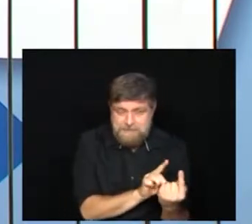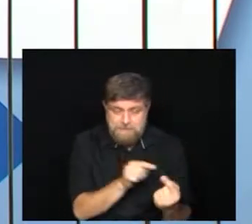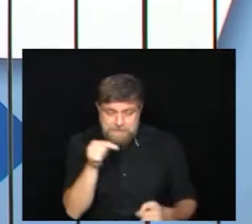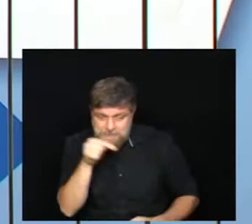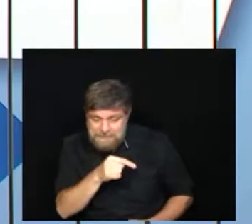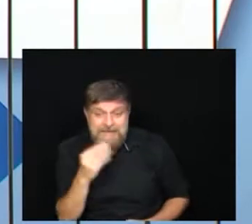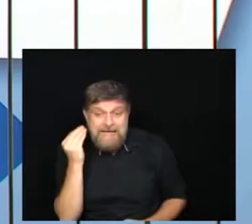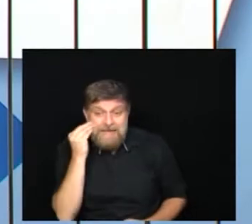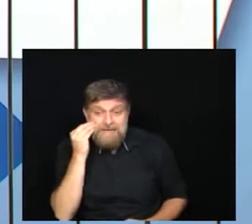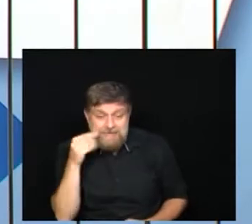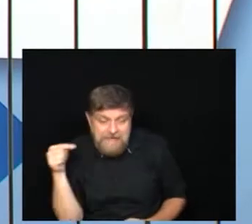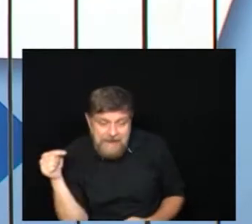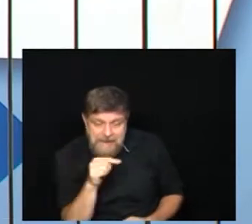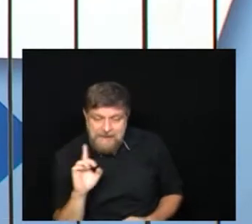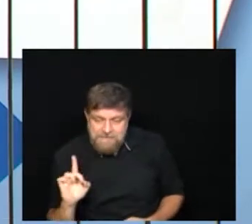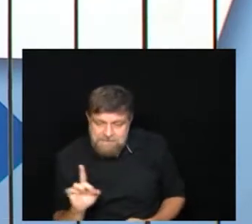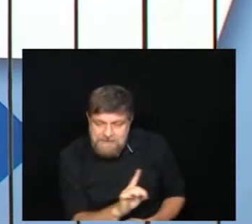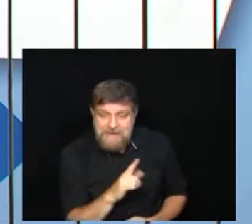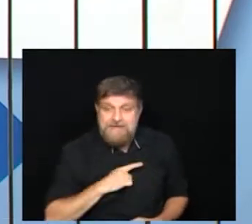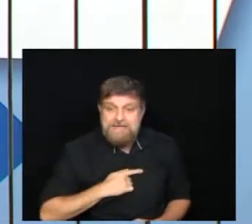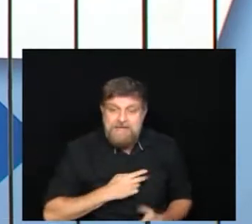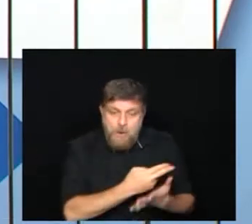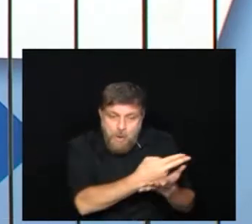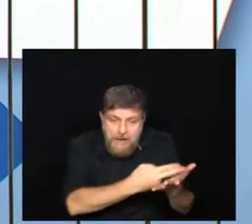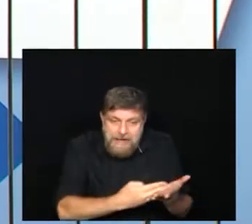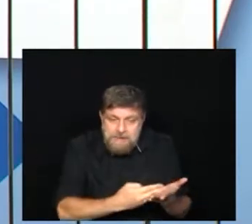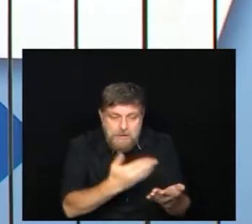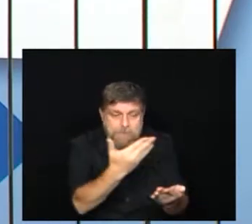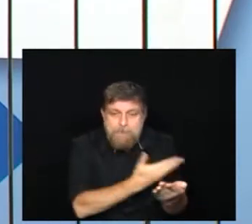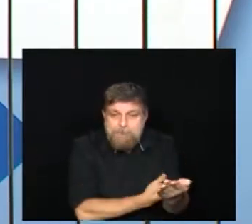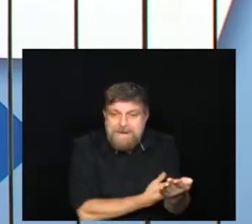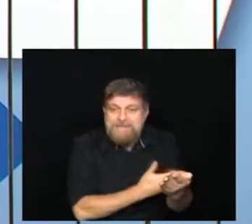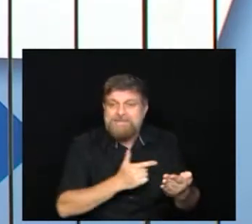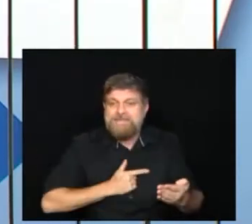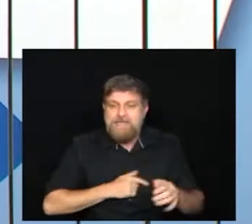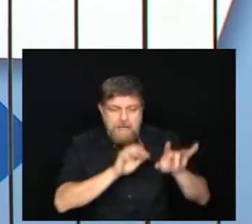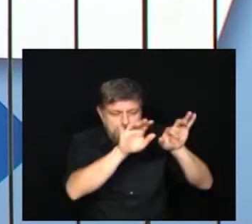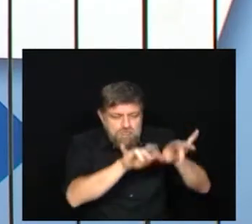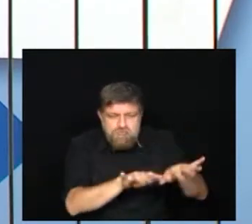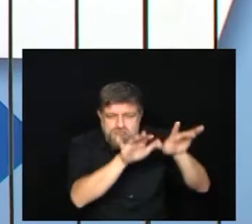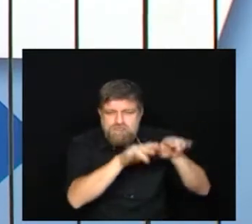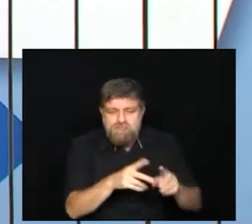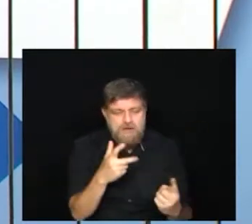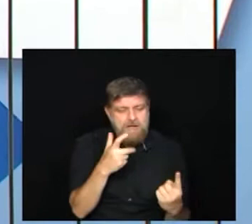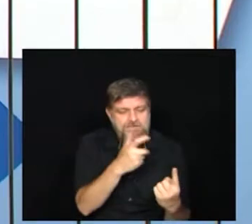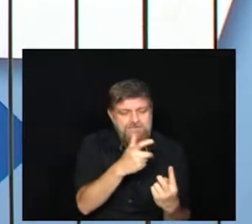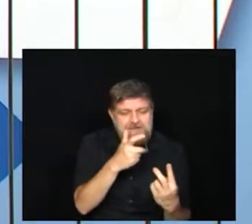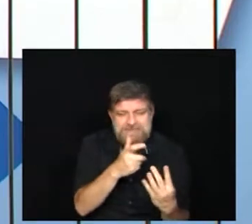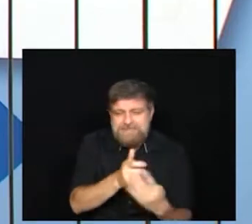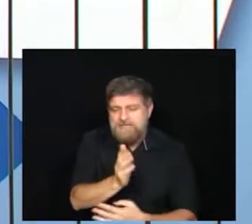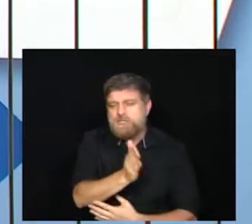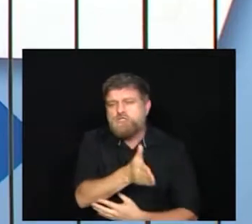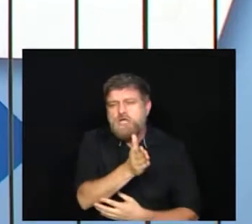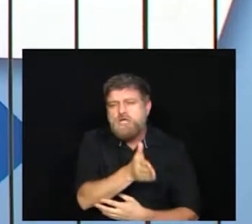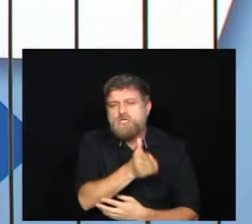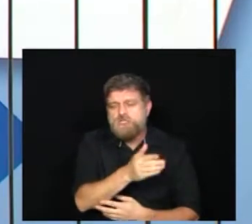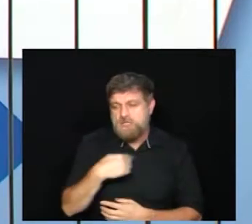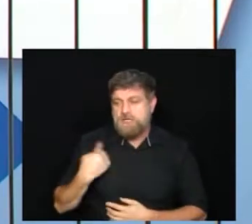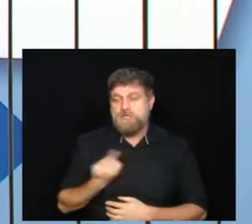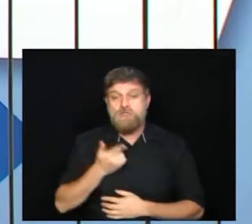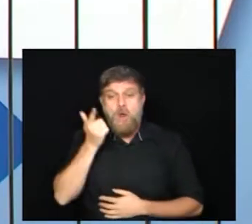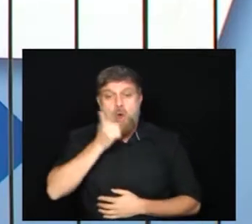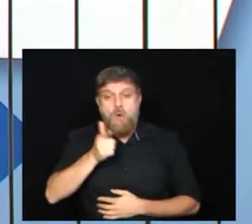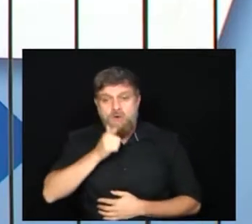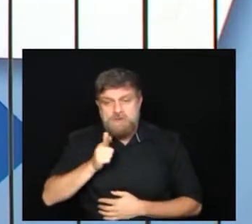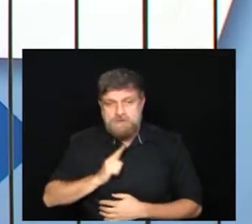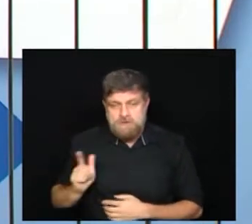nesse centro de saúde também, porque lá tem um relatório, uma pasta com as vacinas que já foram aí aplicadas, para que a gente possa